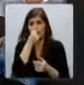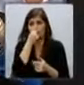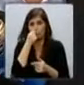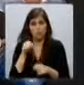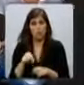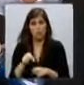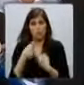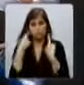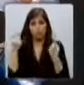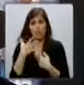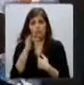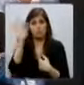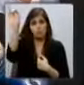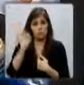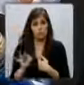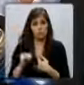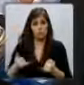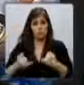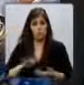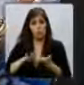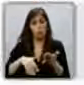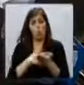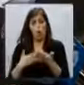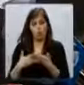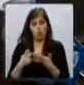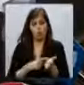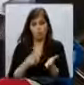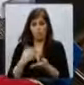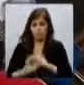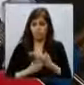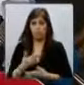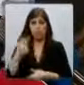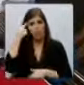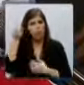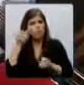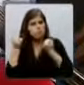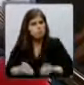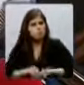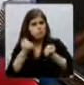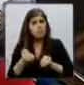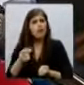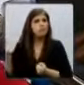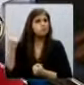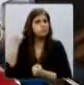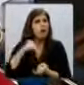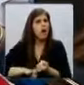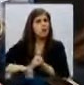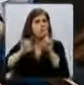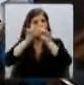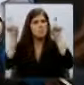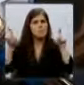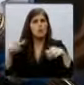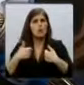hoje, 14% do anterior quadro comunitário por executar. É incompreensível que, se for falar com as associações empresariais, todos se queixam que não